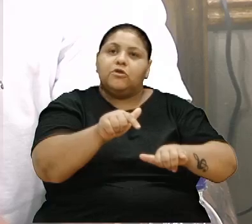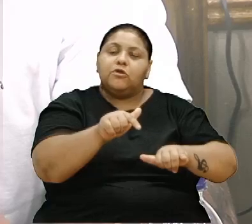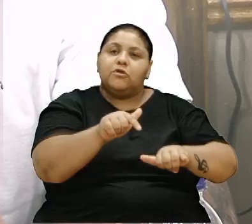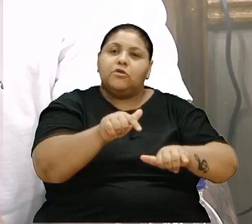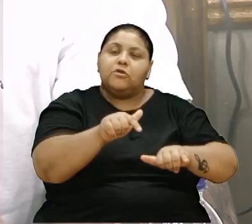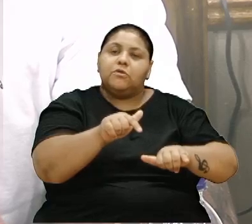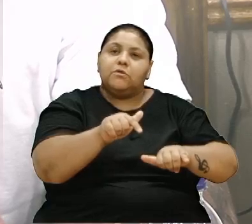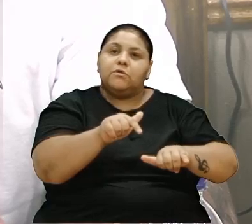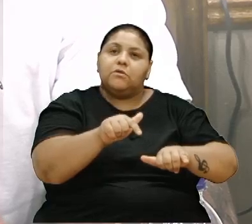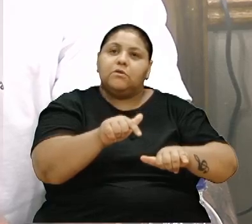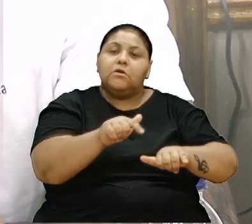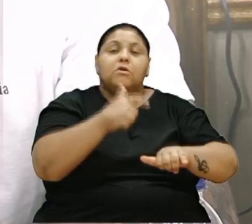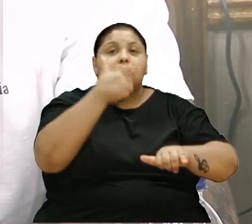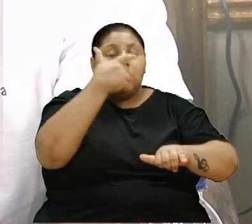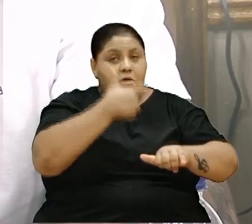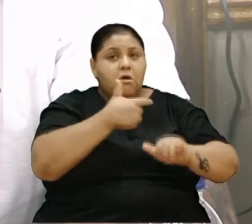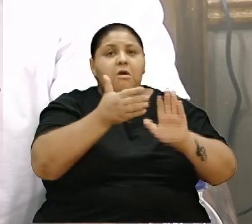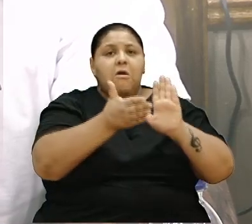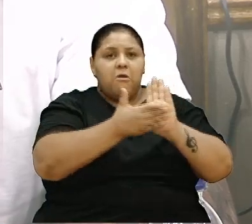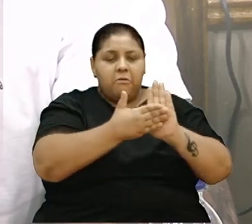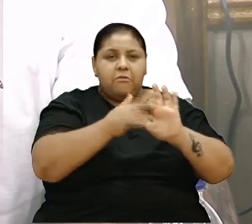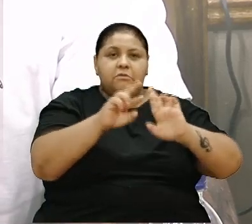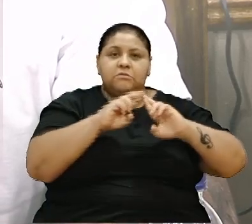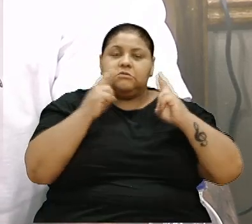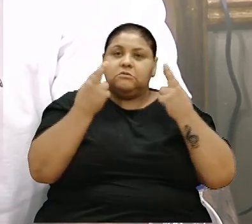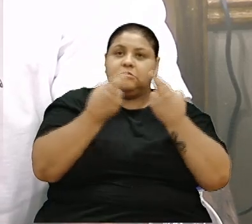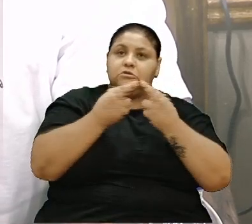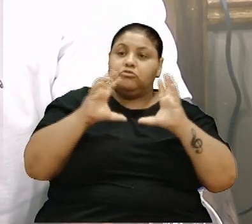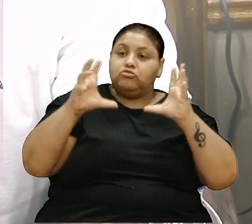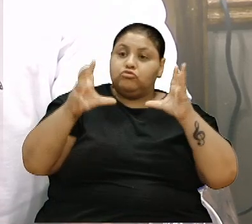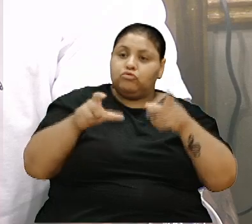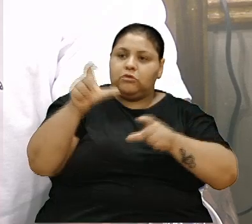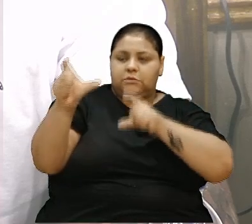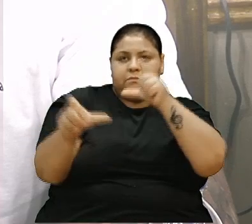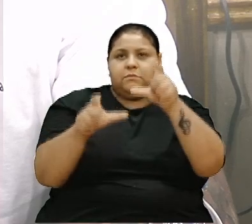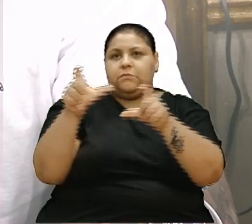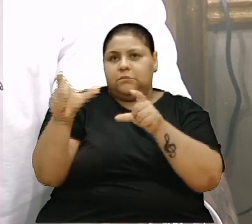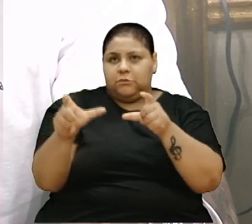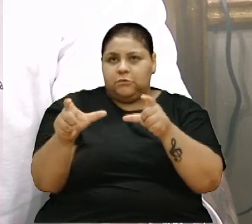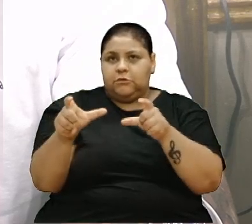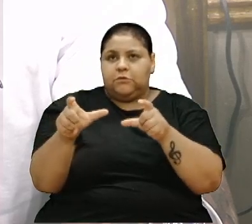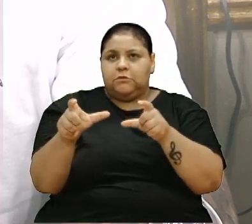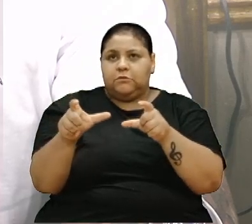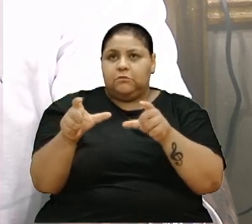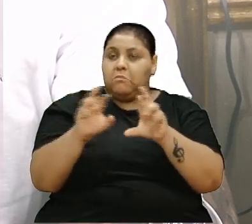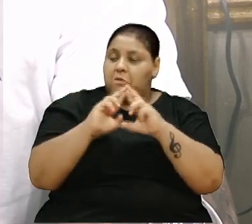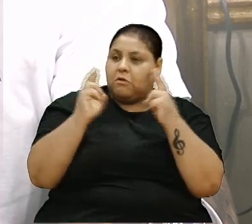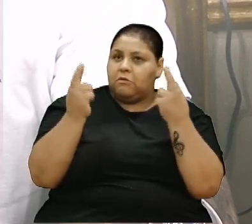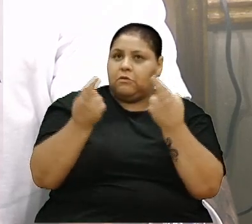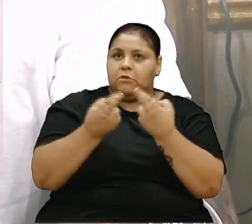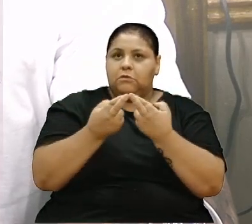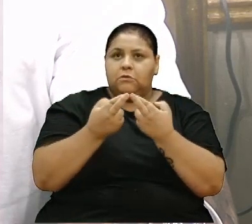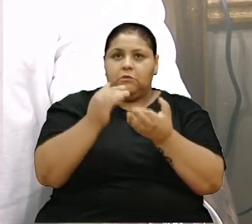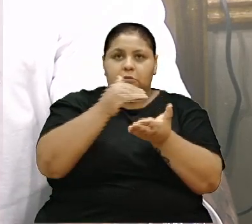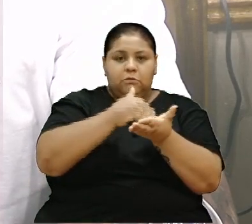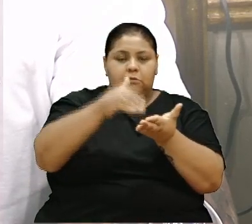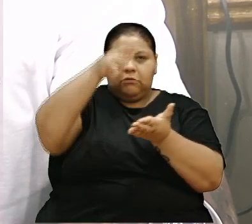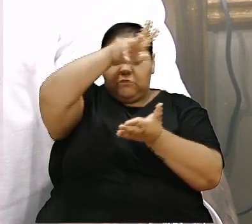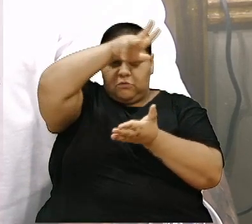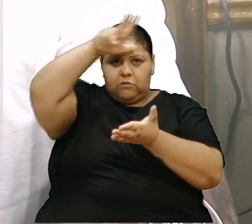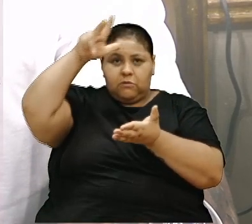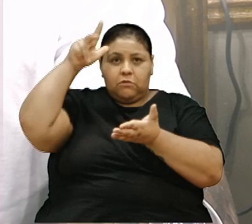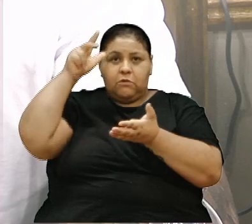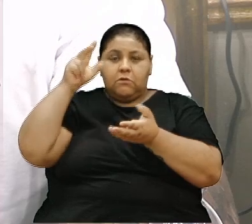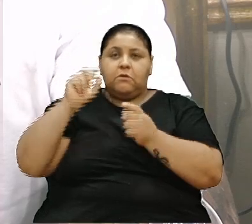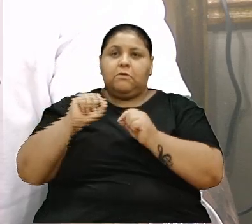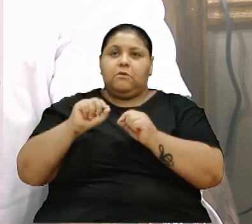falou, cabe, sim, propor uma reunião com todos os envolvidos. Uma audiência com secretários, prefeito, para ver o